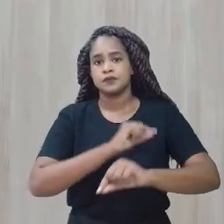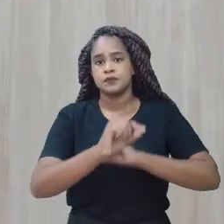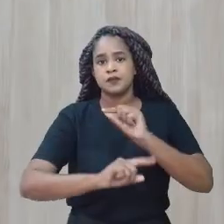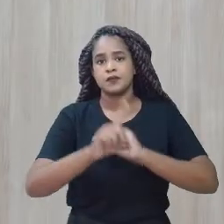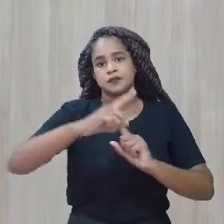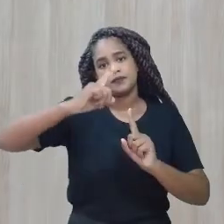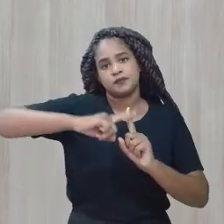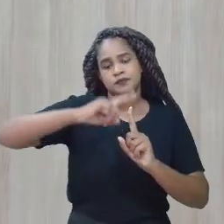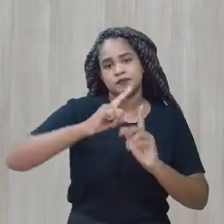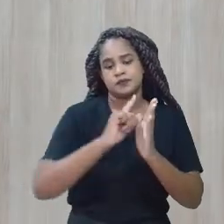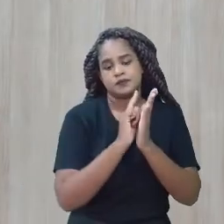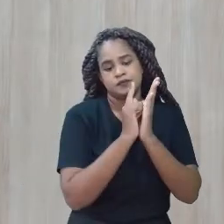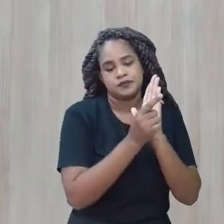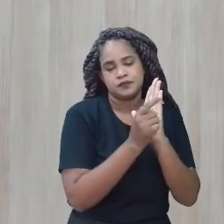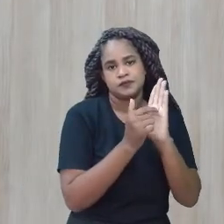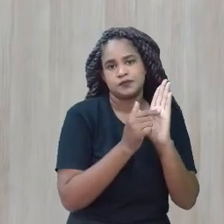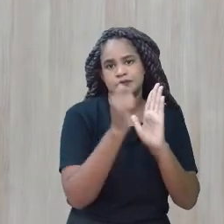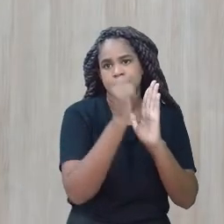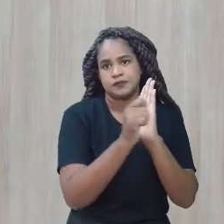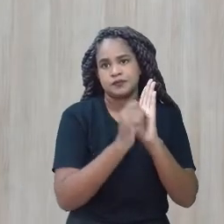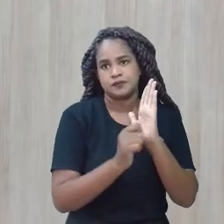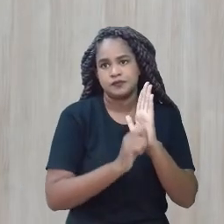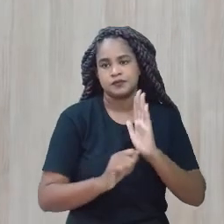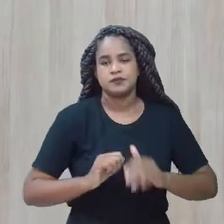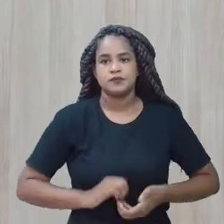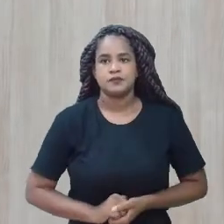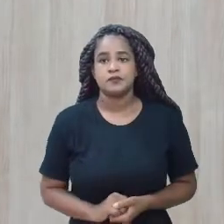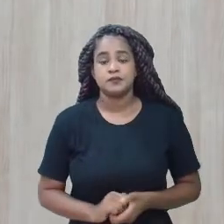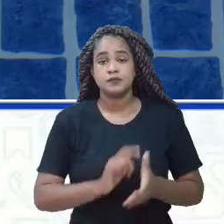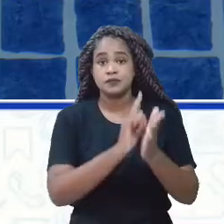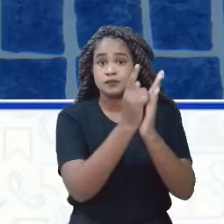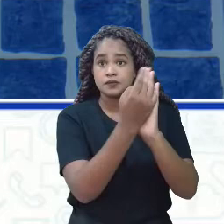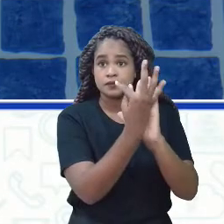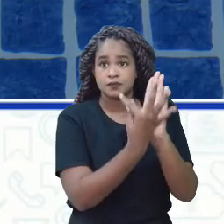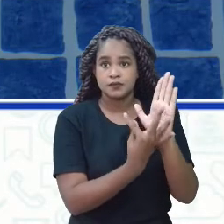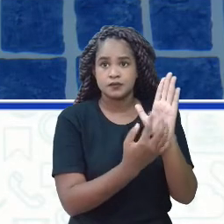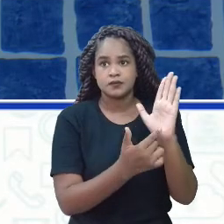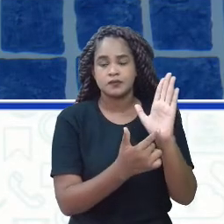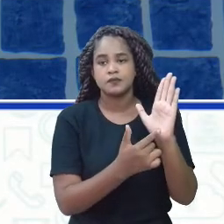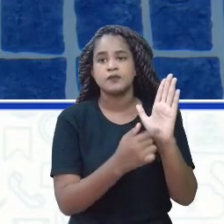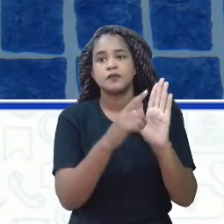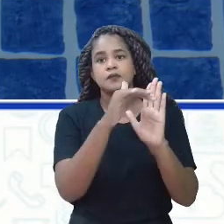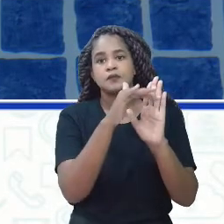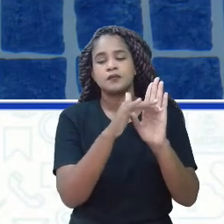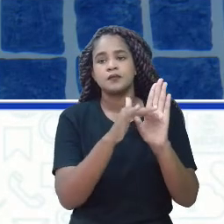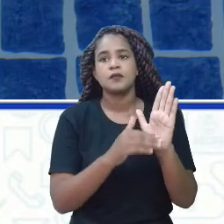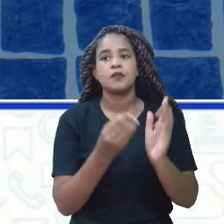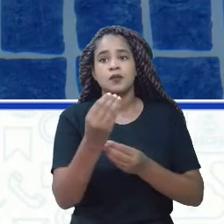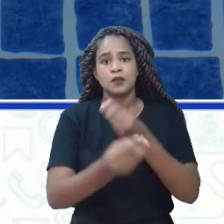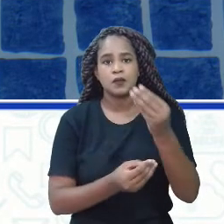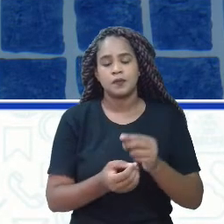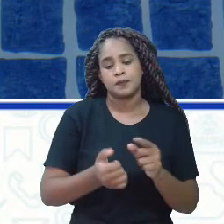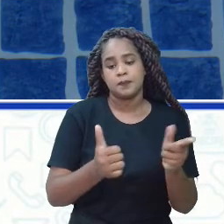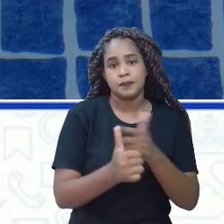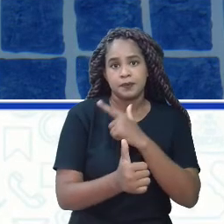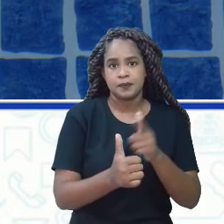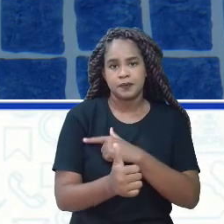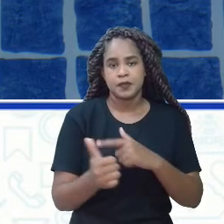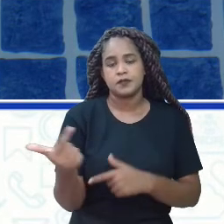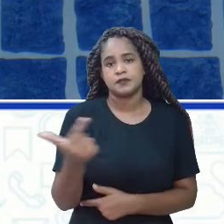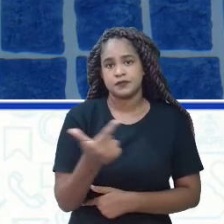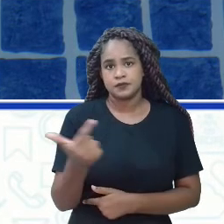É um gênero textual escrito. Os gêneros textuais são classificados em primários